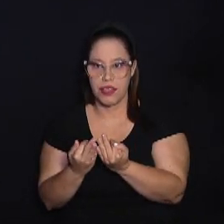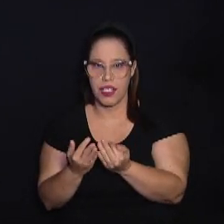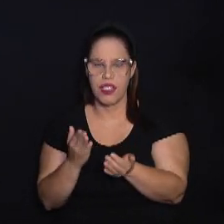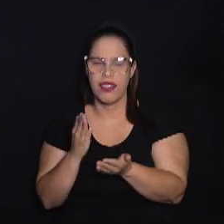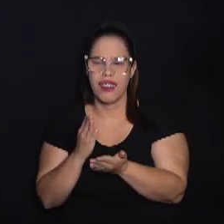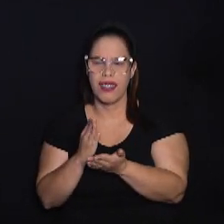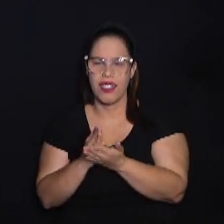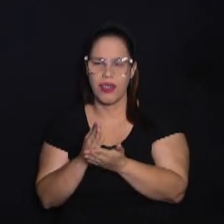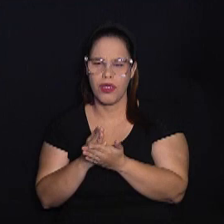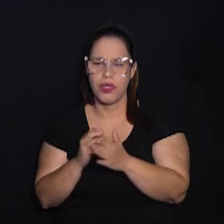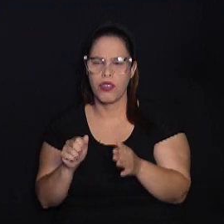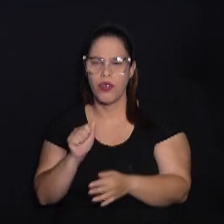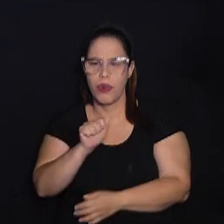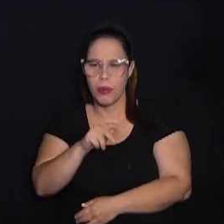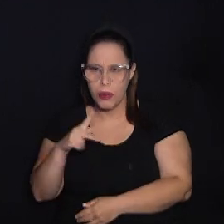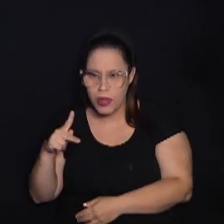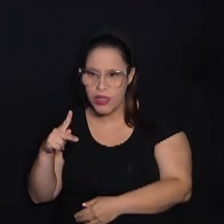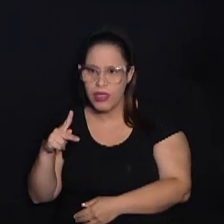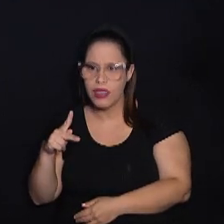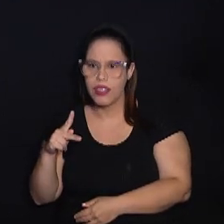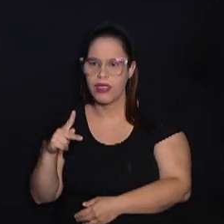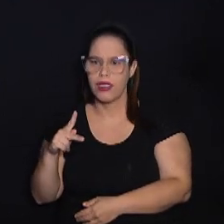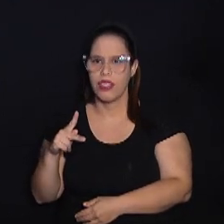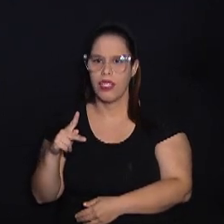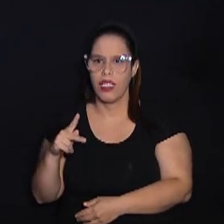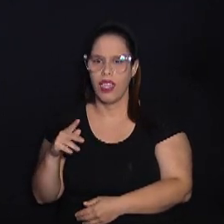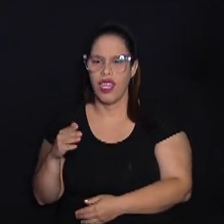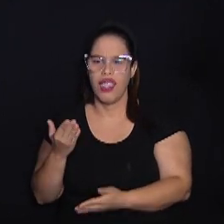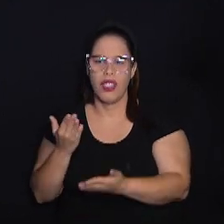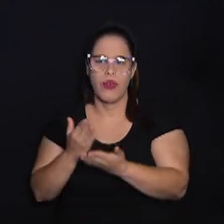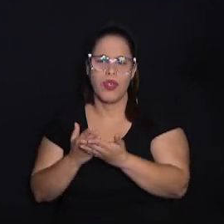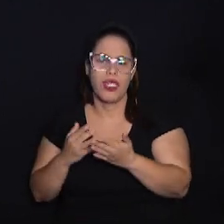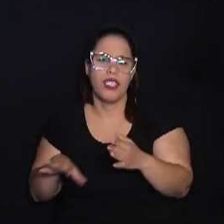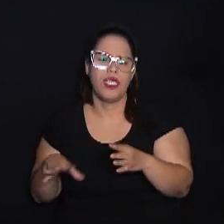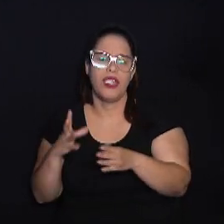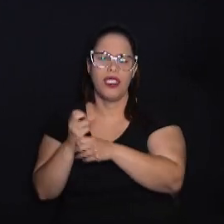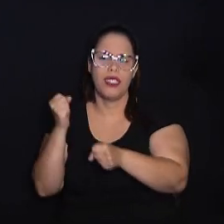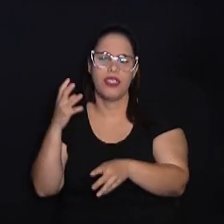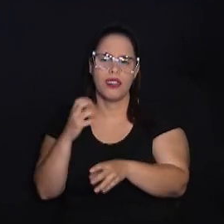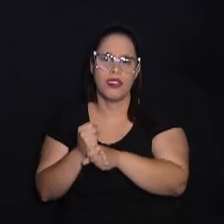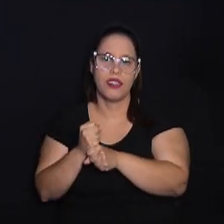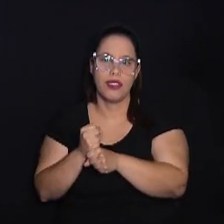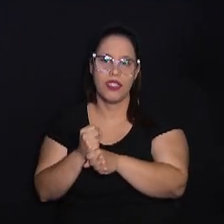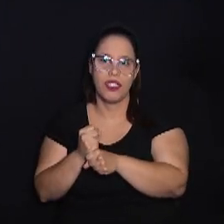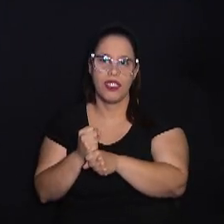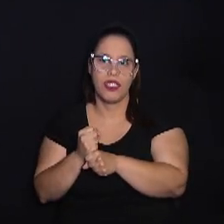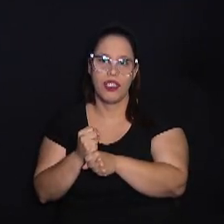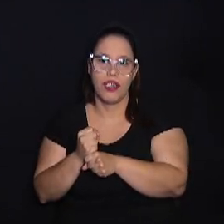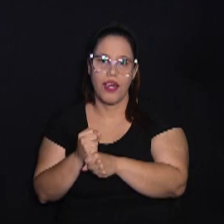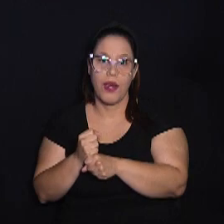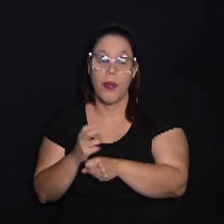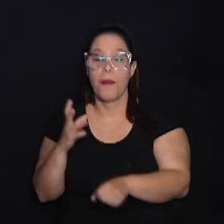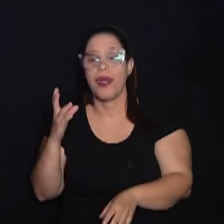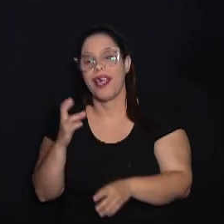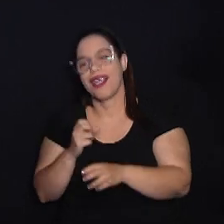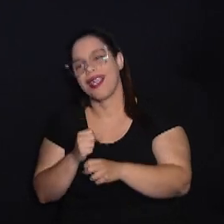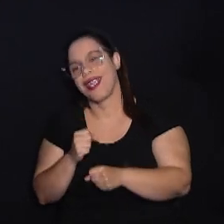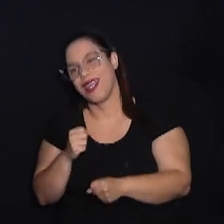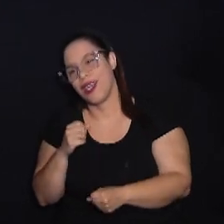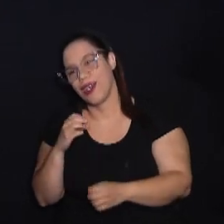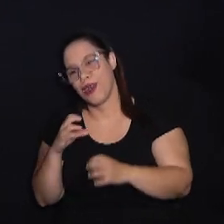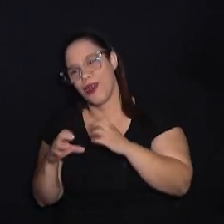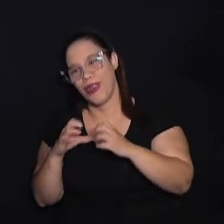parar, eu vou me aposentar. Eu vou deixar de ser contadora, para ser contadora de história, de caos,